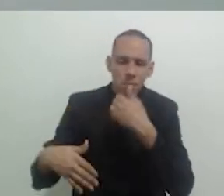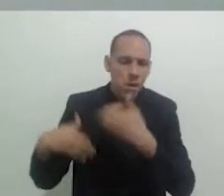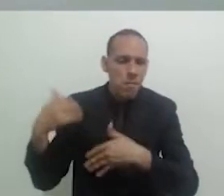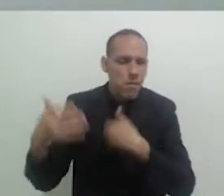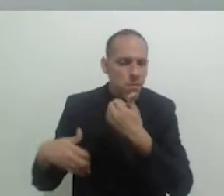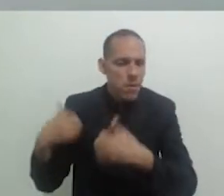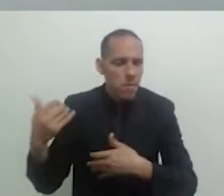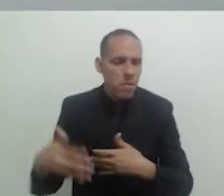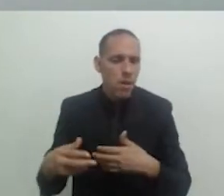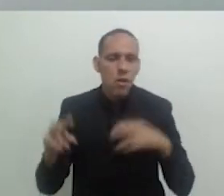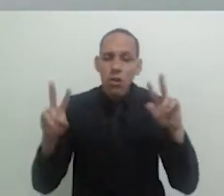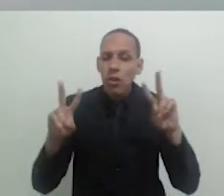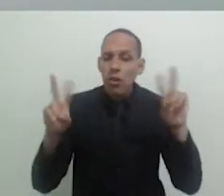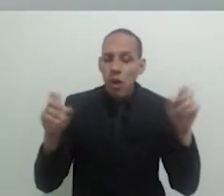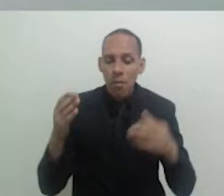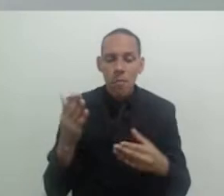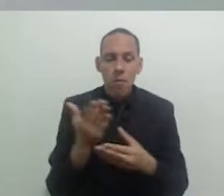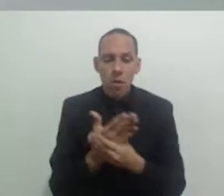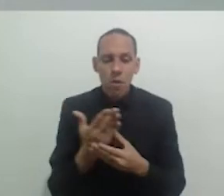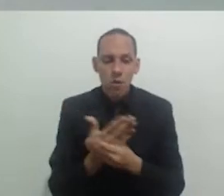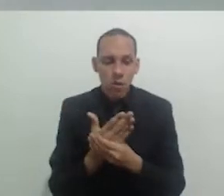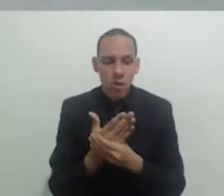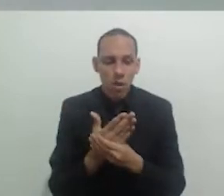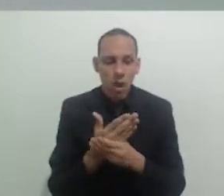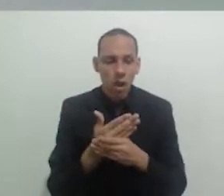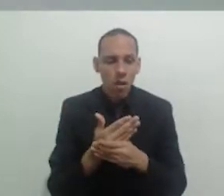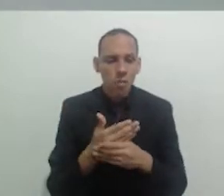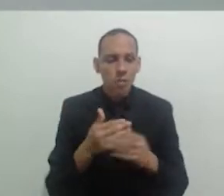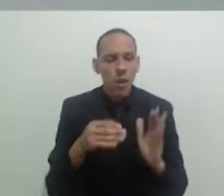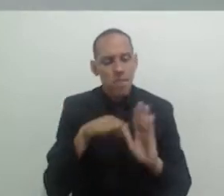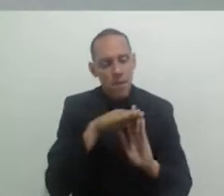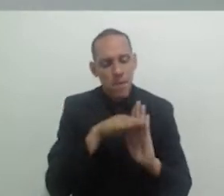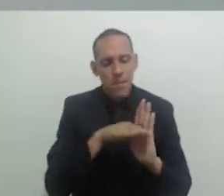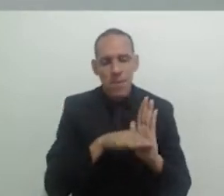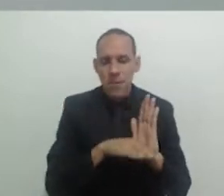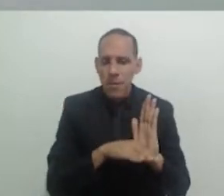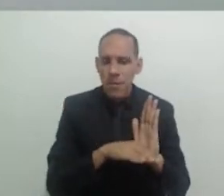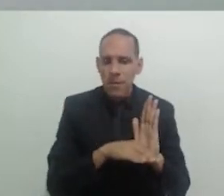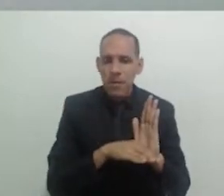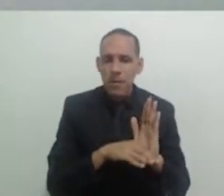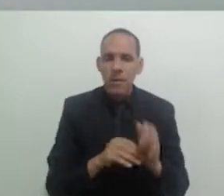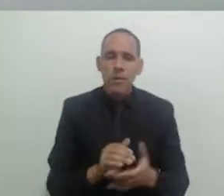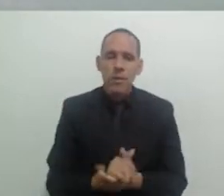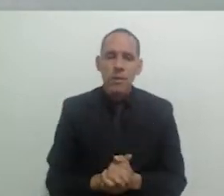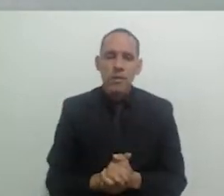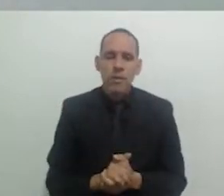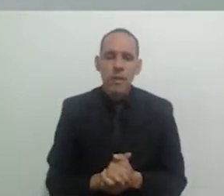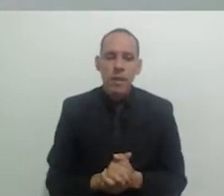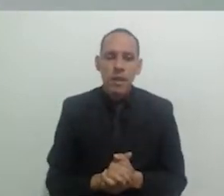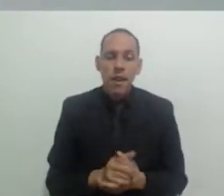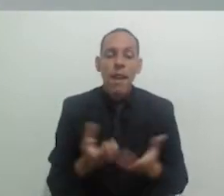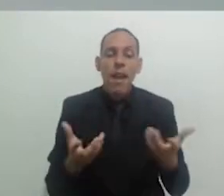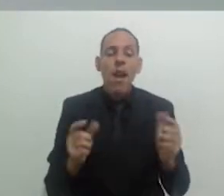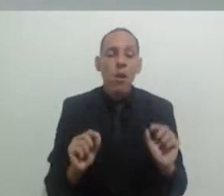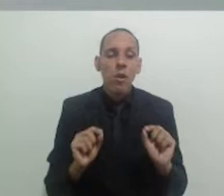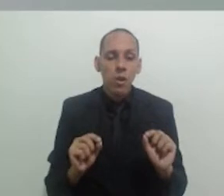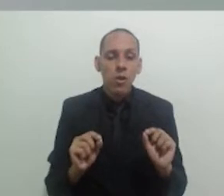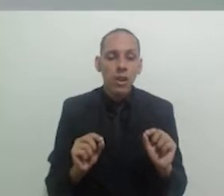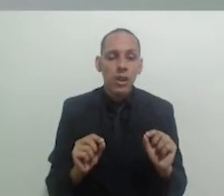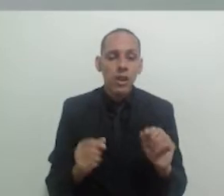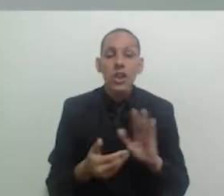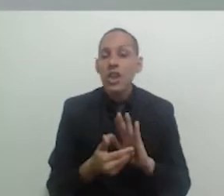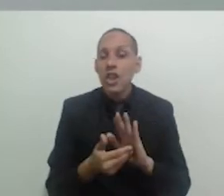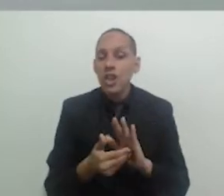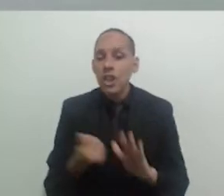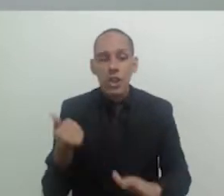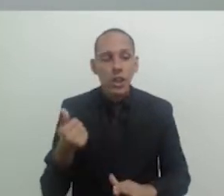do processo, o que por si só tem o condão de afastar qualquer alegação de nulidade, uma